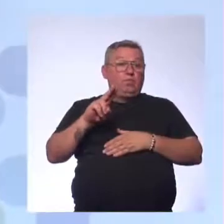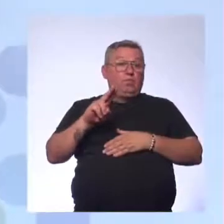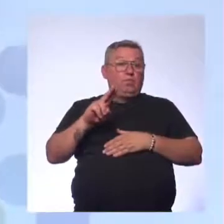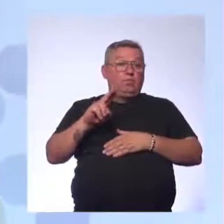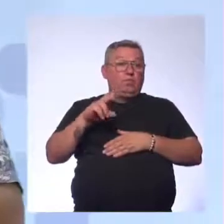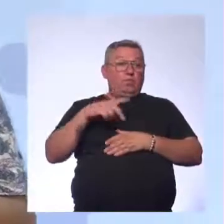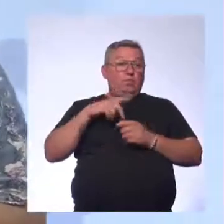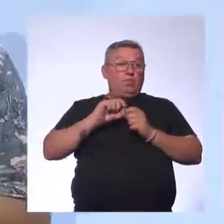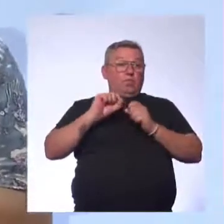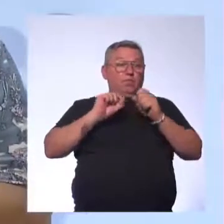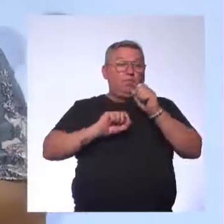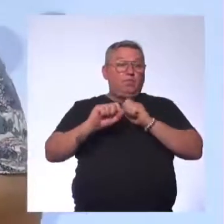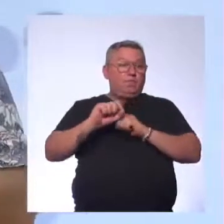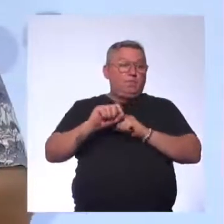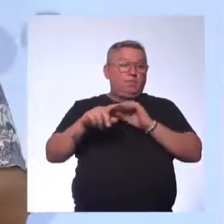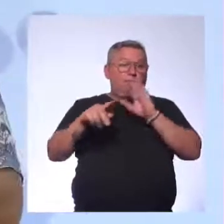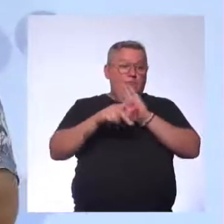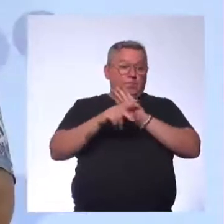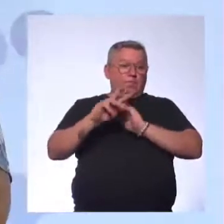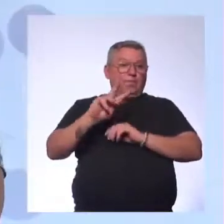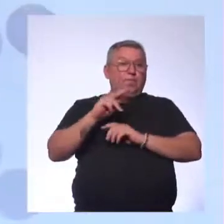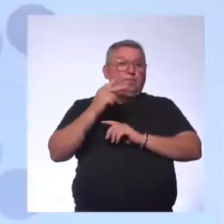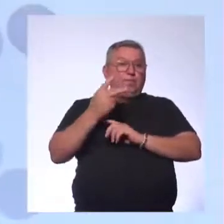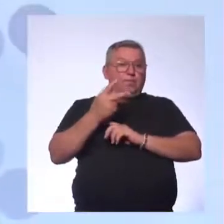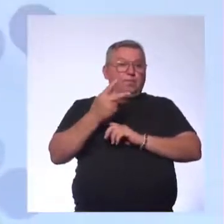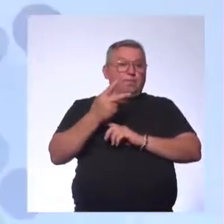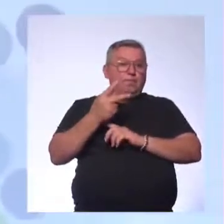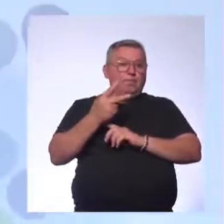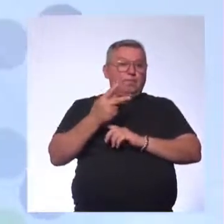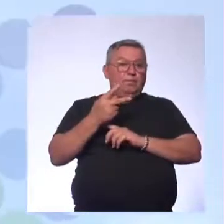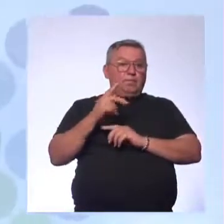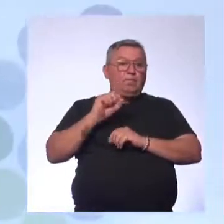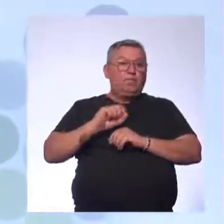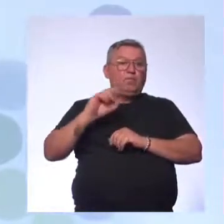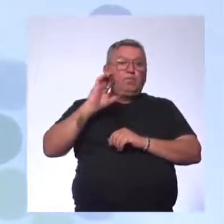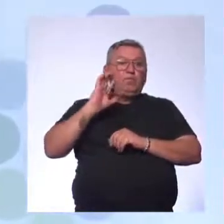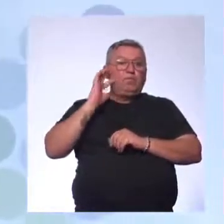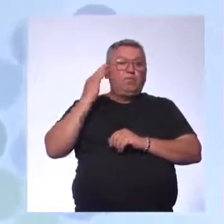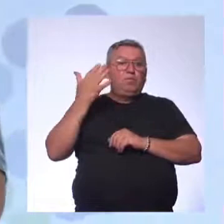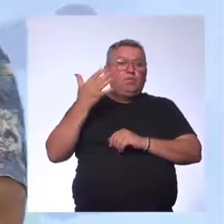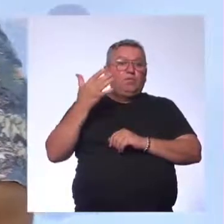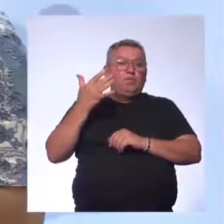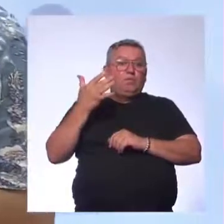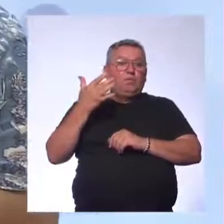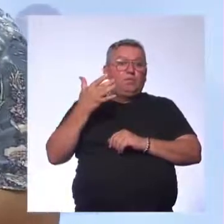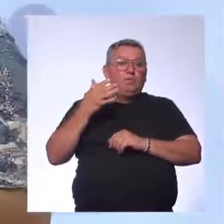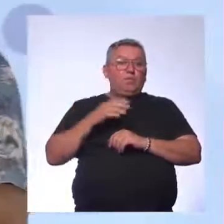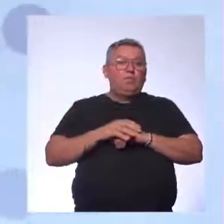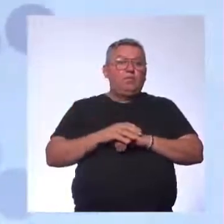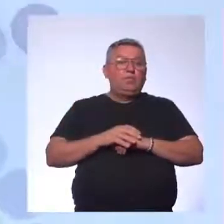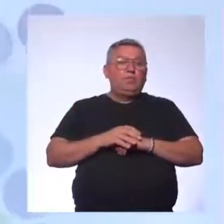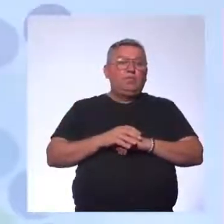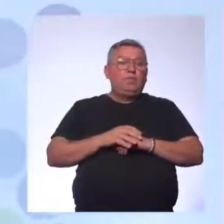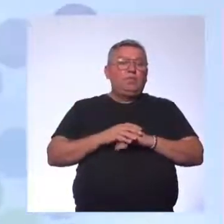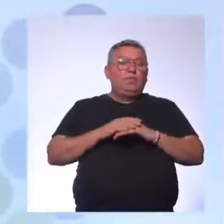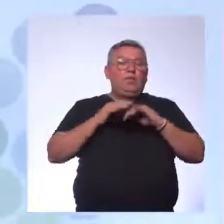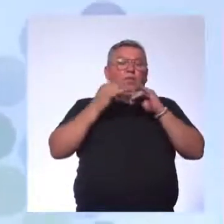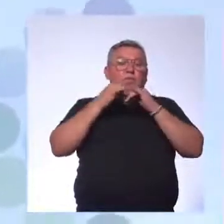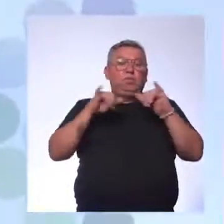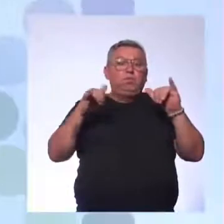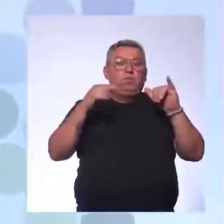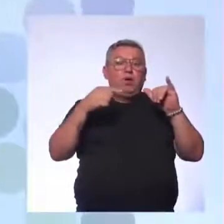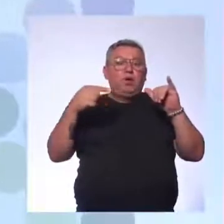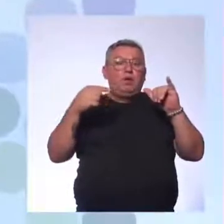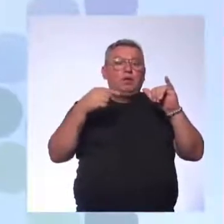e é ligações de hidrogênio Ok o quê que acontece a eletronegatividade